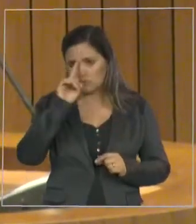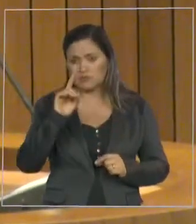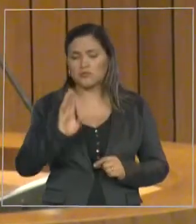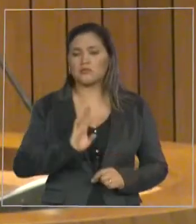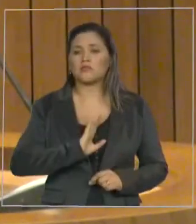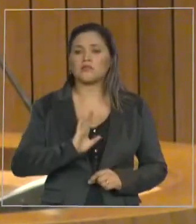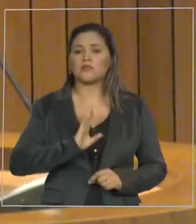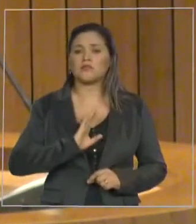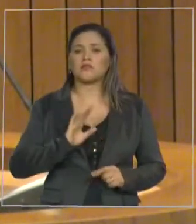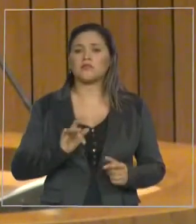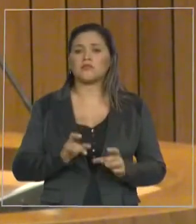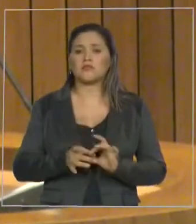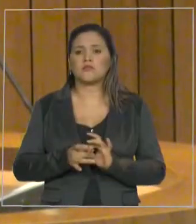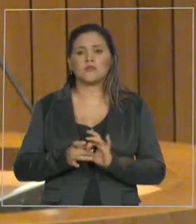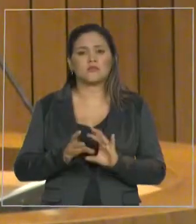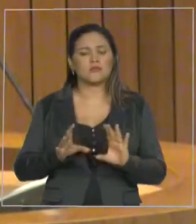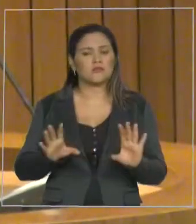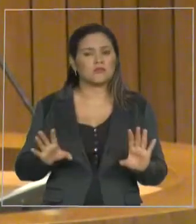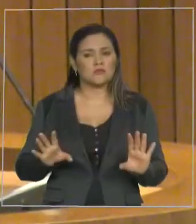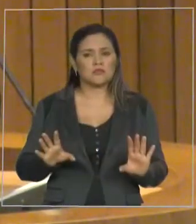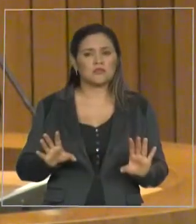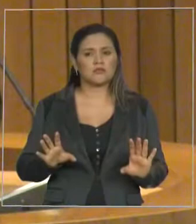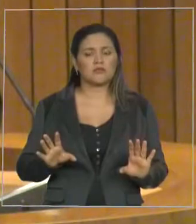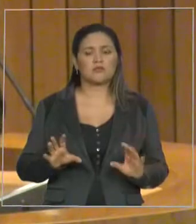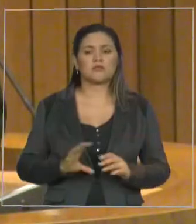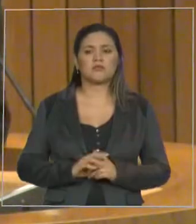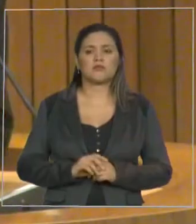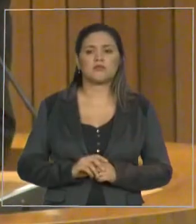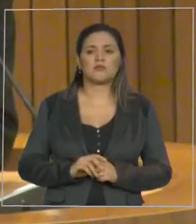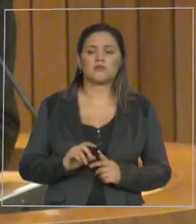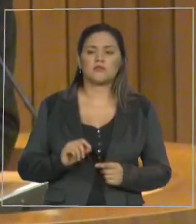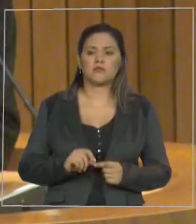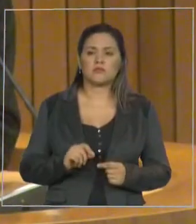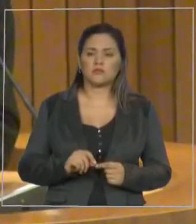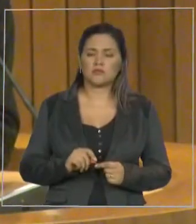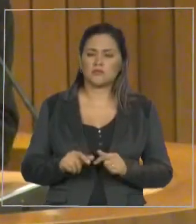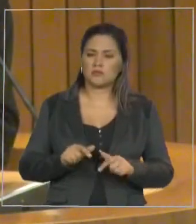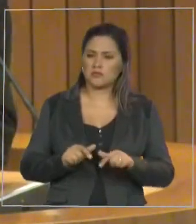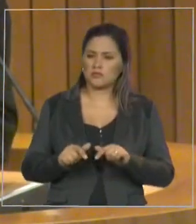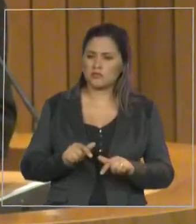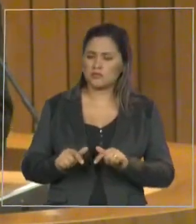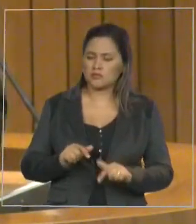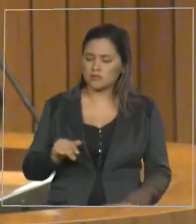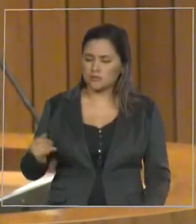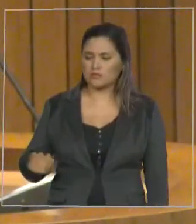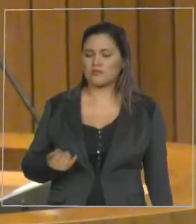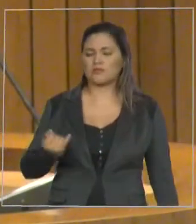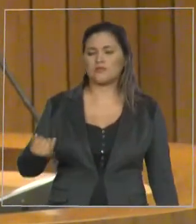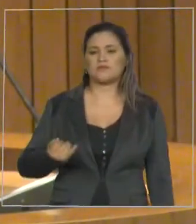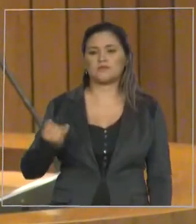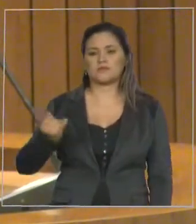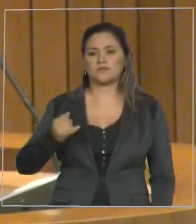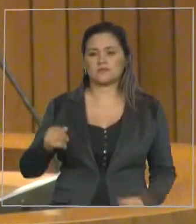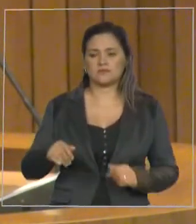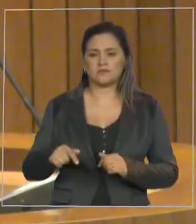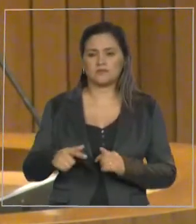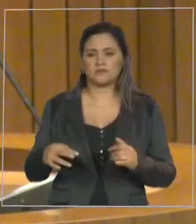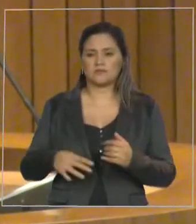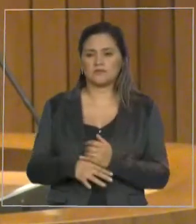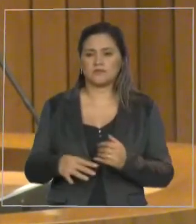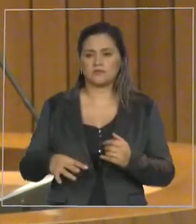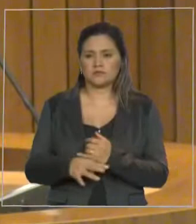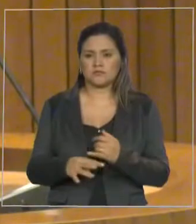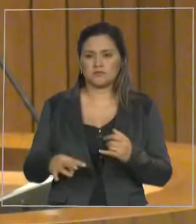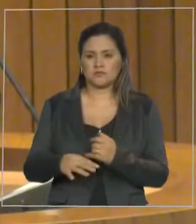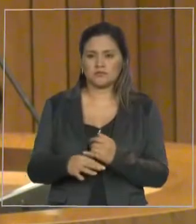único hospital de porta aberta do estado ali e que tem feito um grande atendimento na nossa cidade. Por isso, mais uma vez,